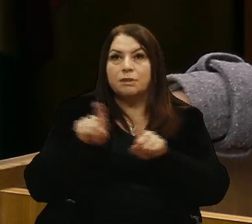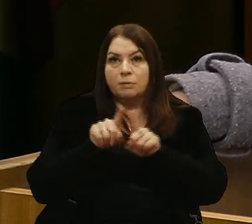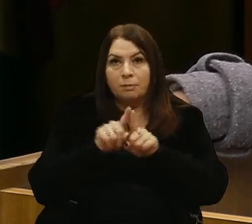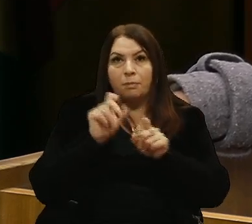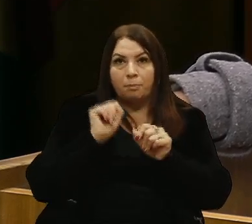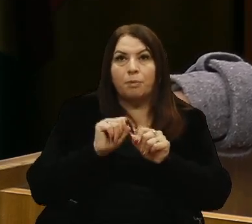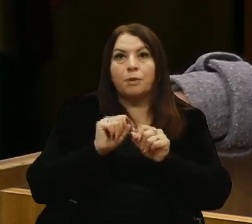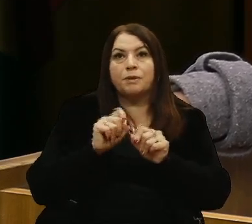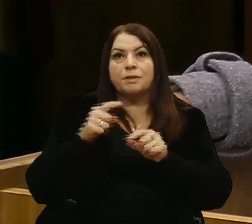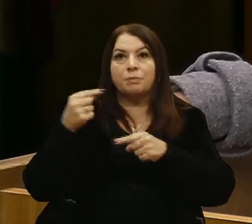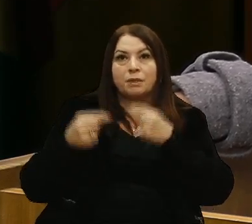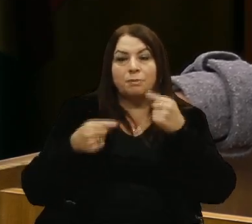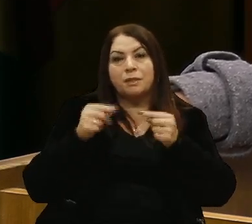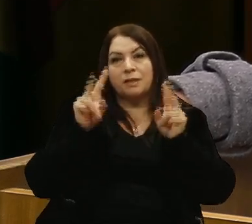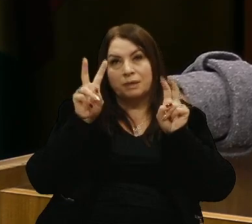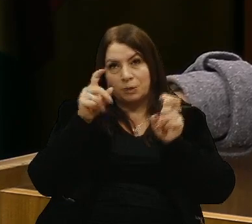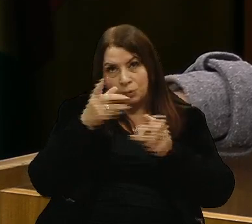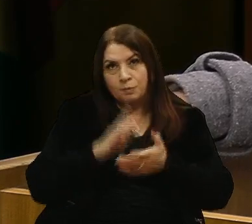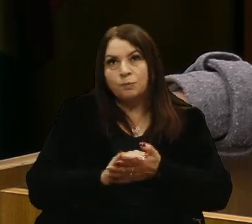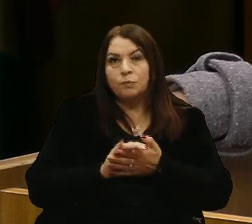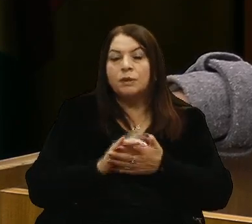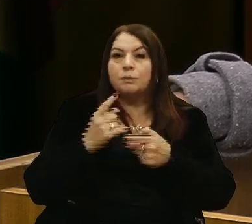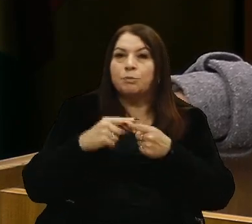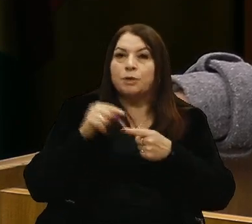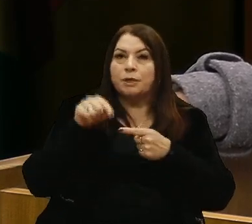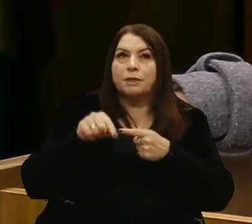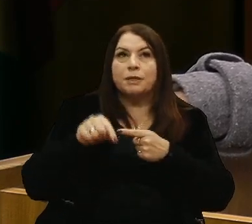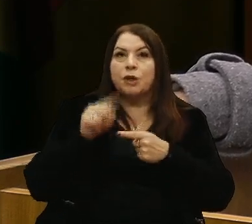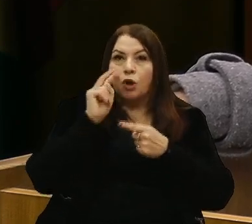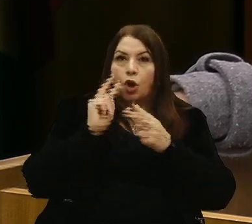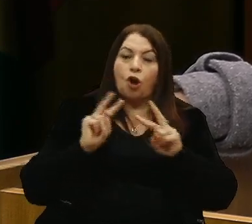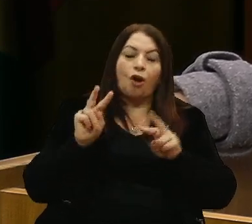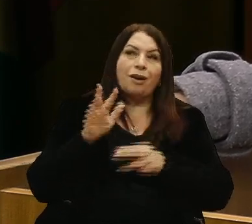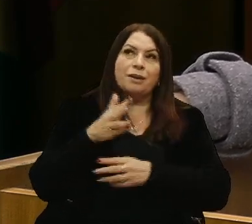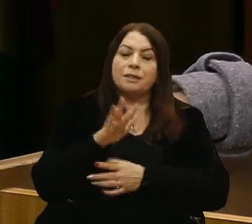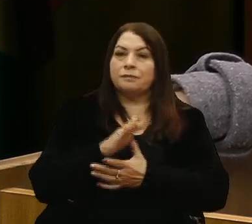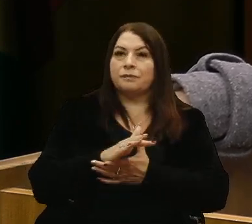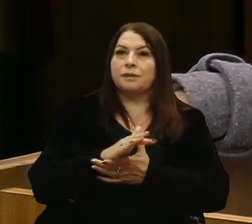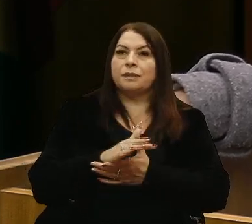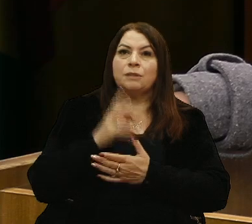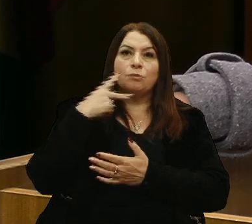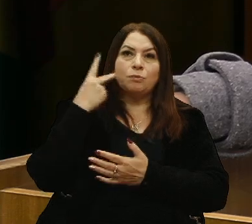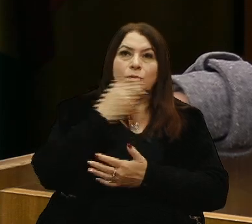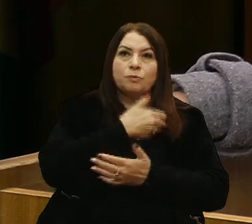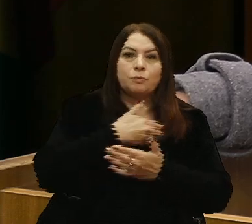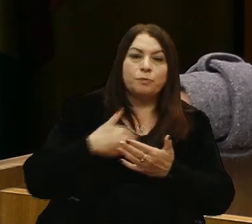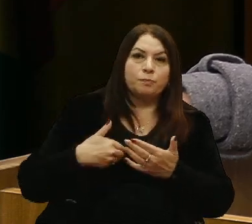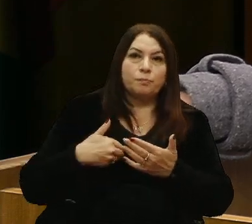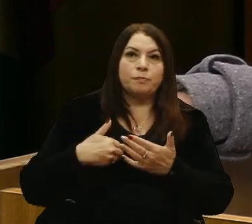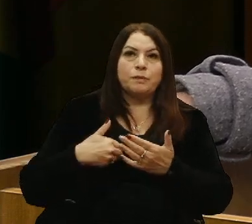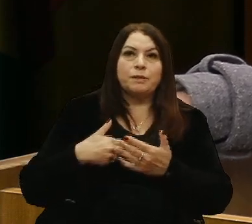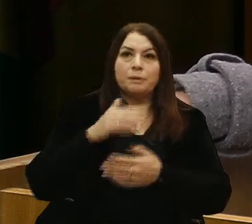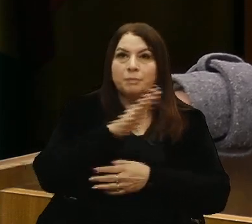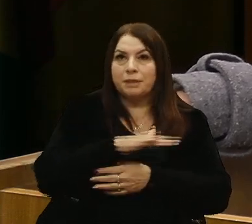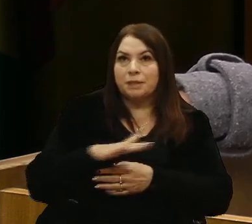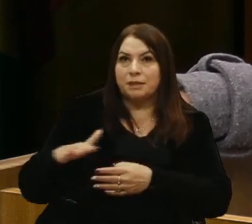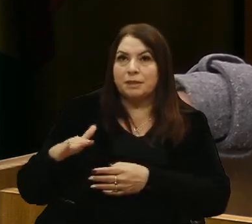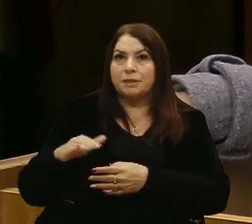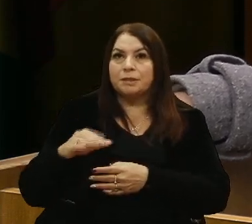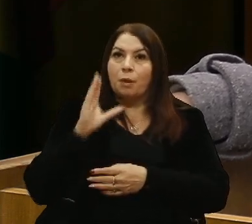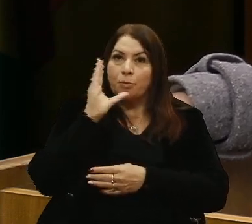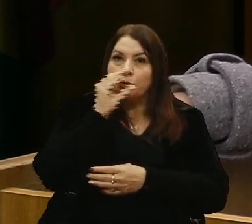possa servir para debater isso, porque a gente aqui olha muitas vezes as políticas públicas para as crianças, para